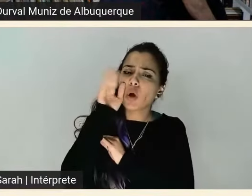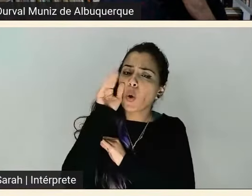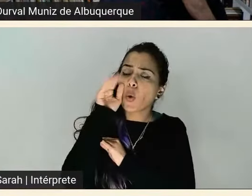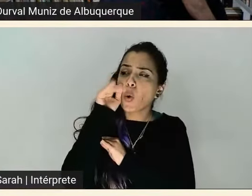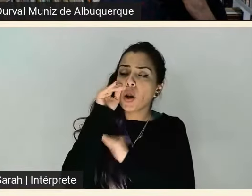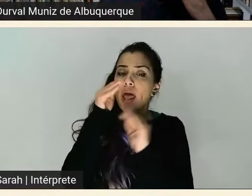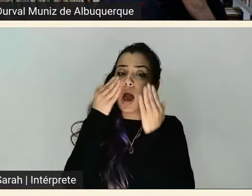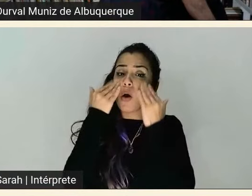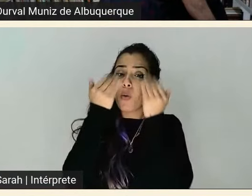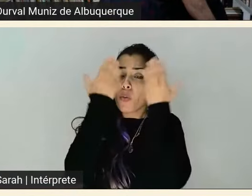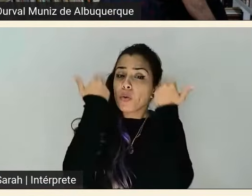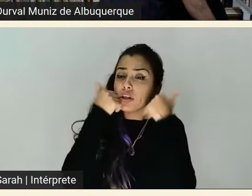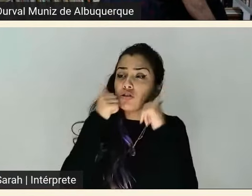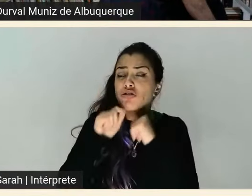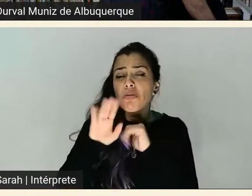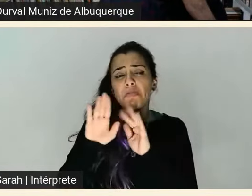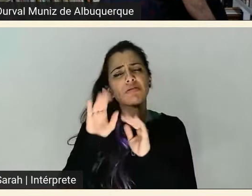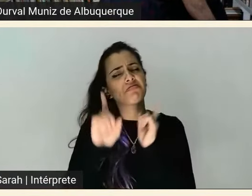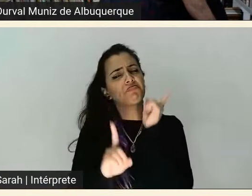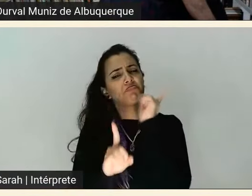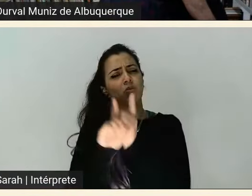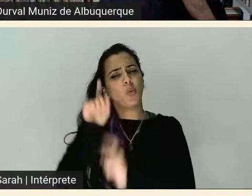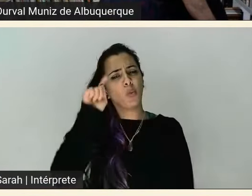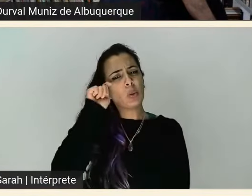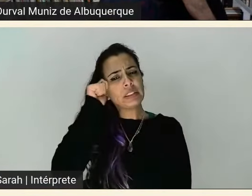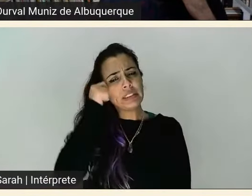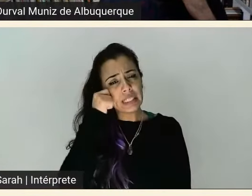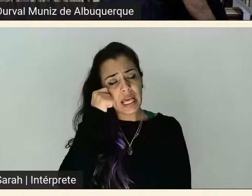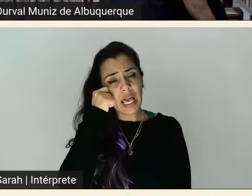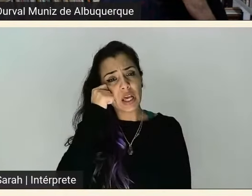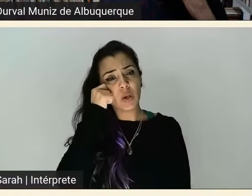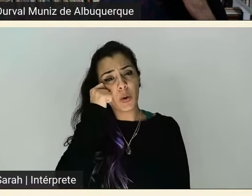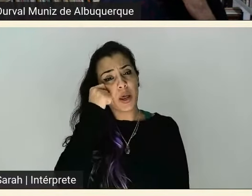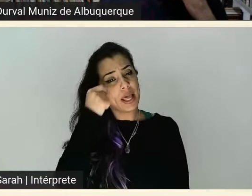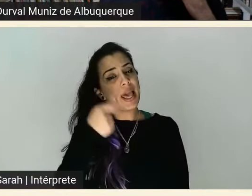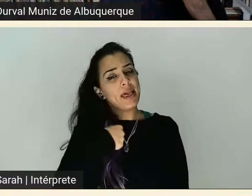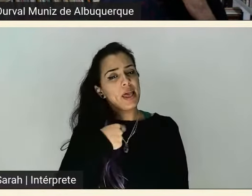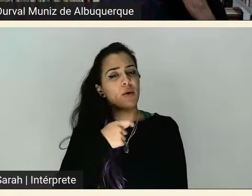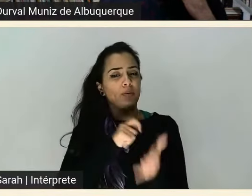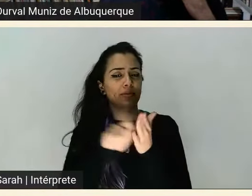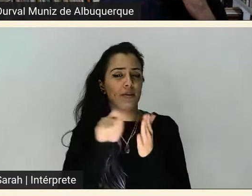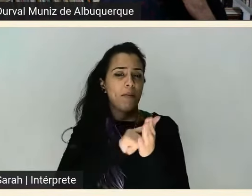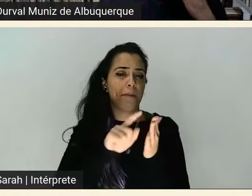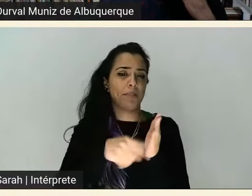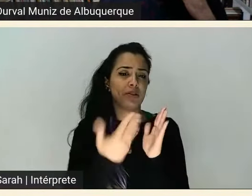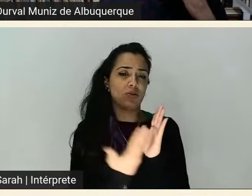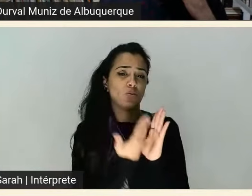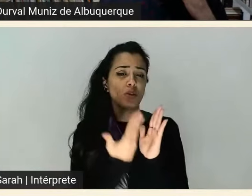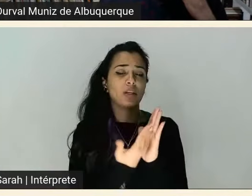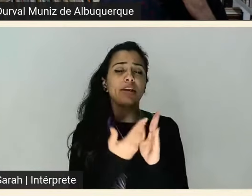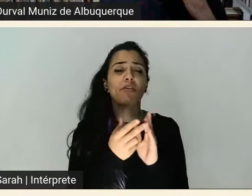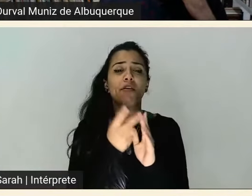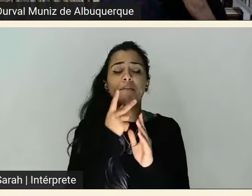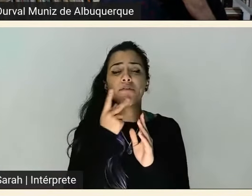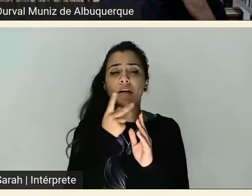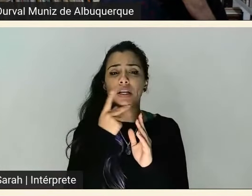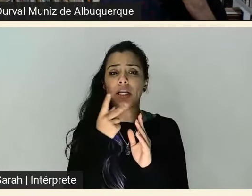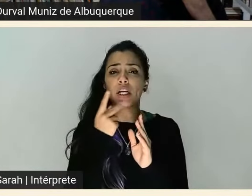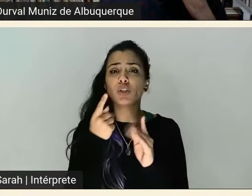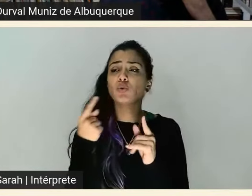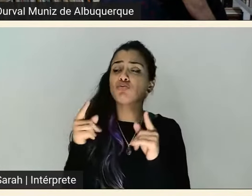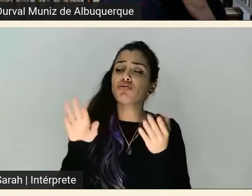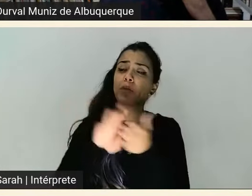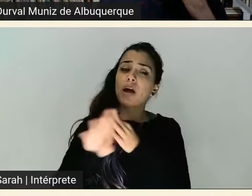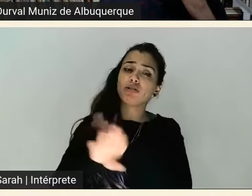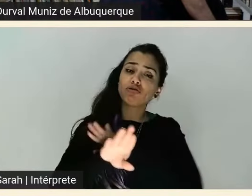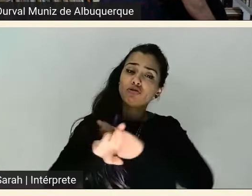Amazônia. Acabei escrevendo um texto sobre a redescoberta dos negros na Amazônia pelo Mário de Andrade. Ele ficou tão impressionado que